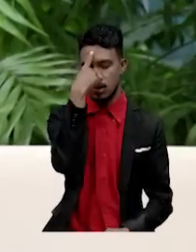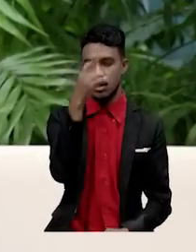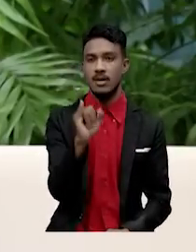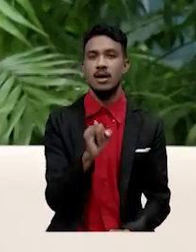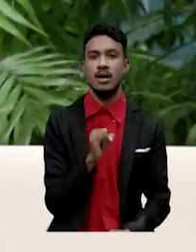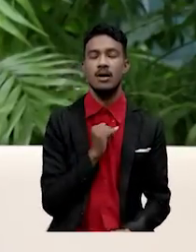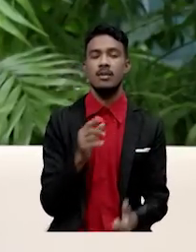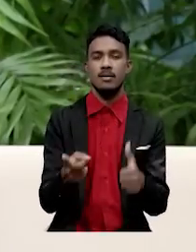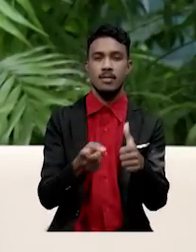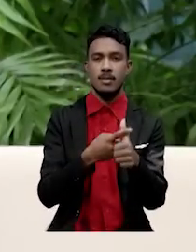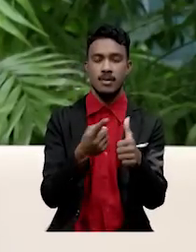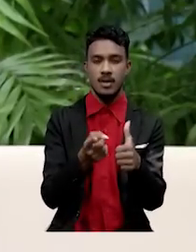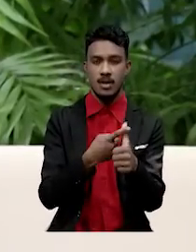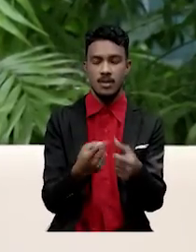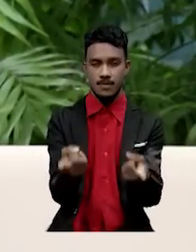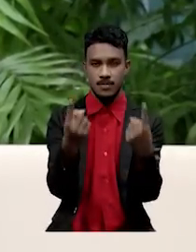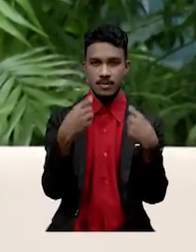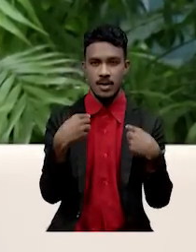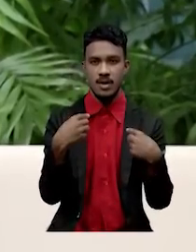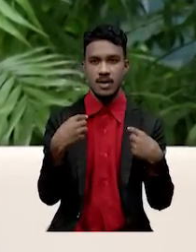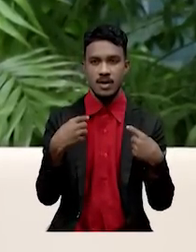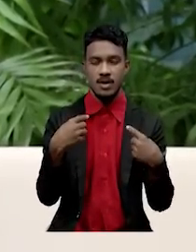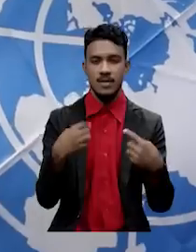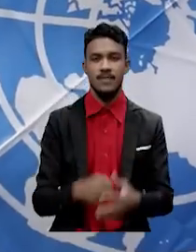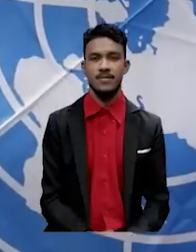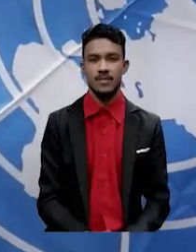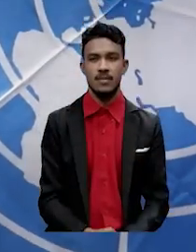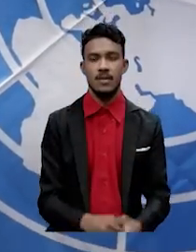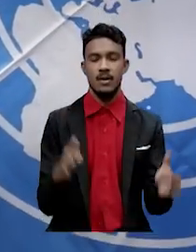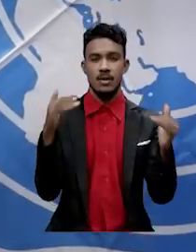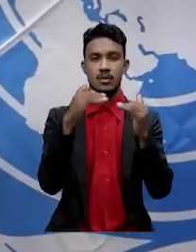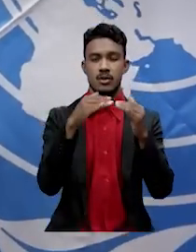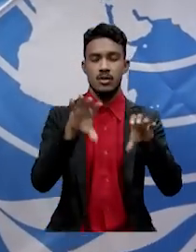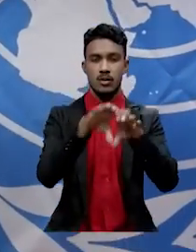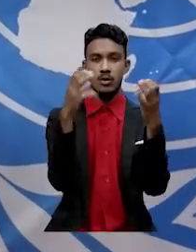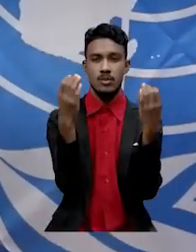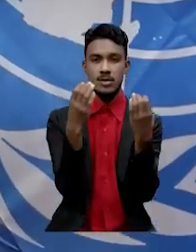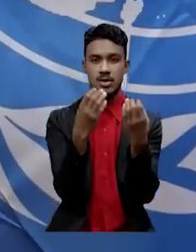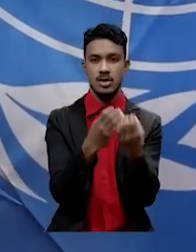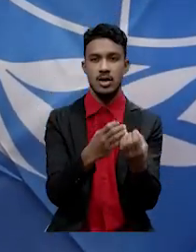Raumai, e evento Comissão Europeia em Nenim,